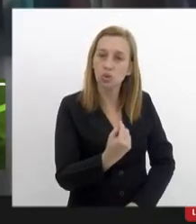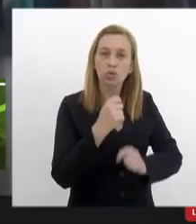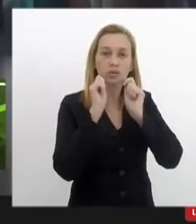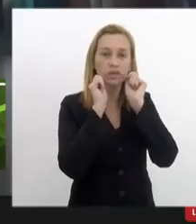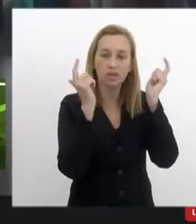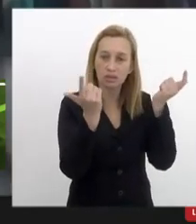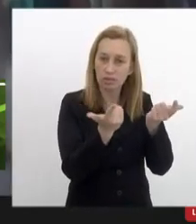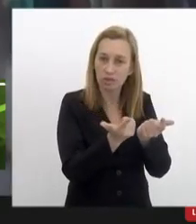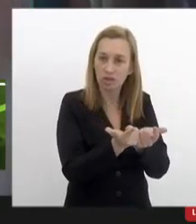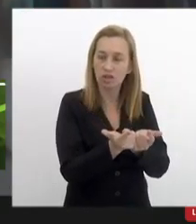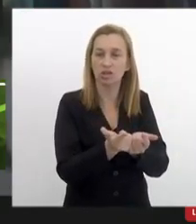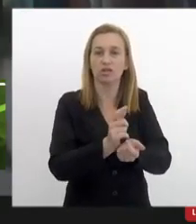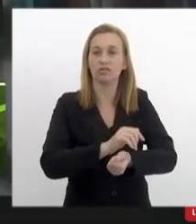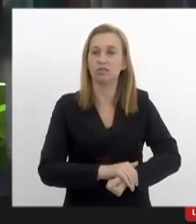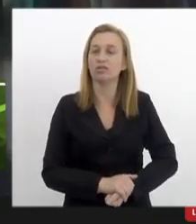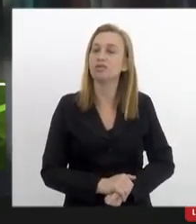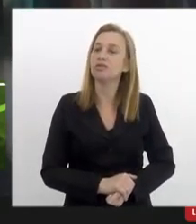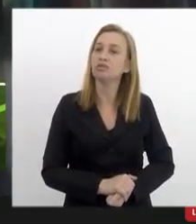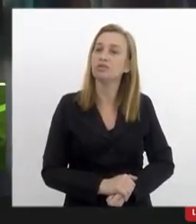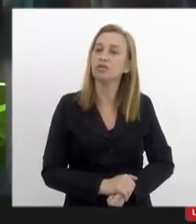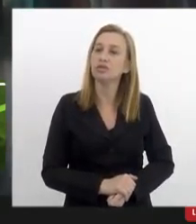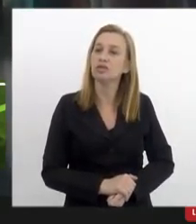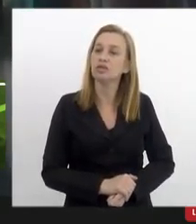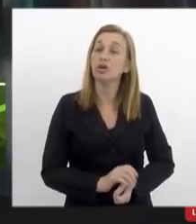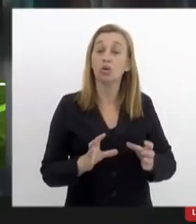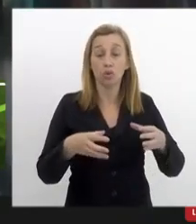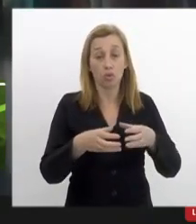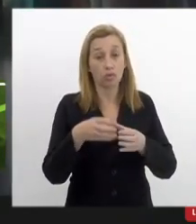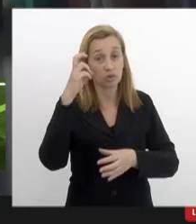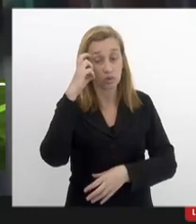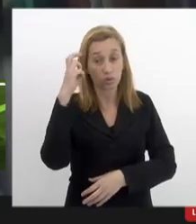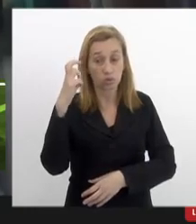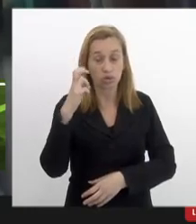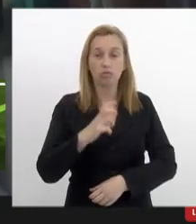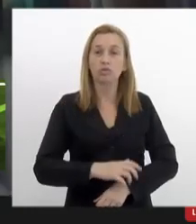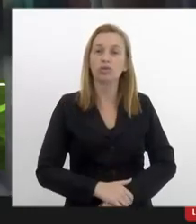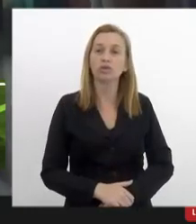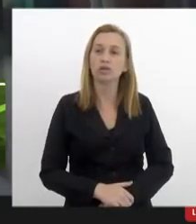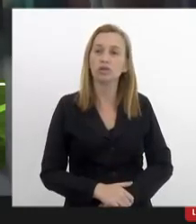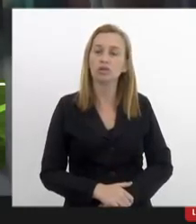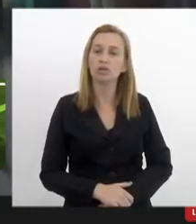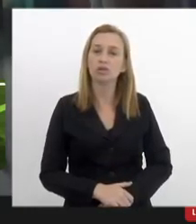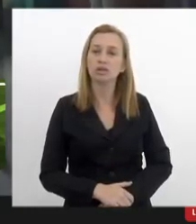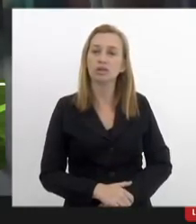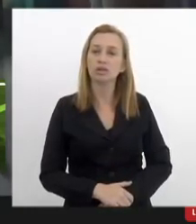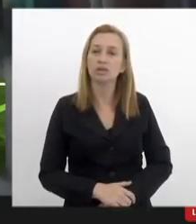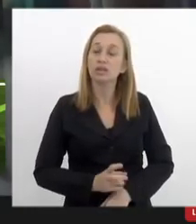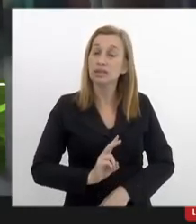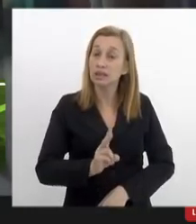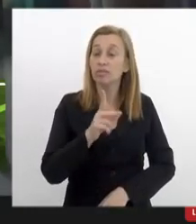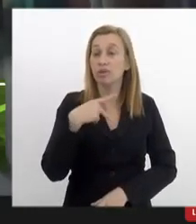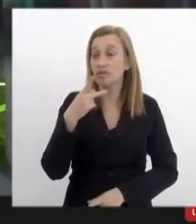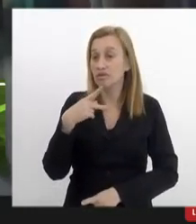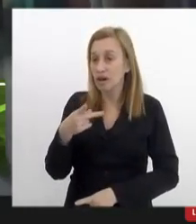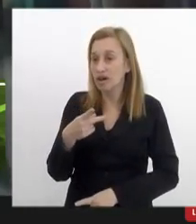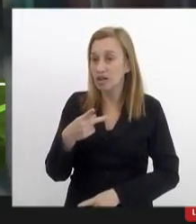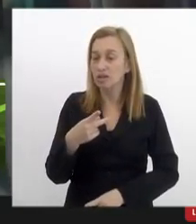Legislativa, como Comissão de Cultura, nós estamos o tempo todo dizendo,